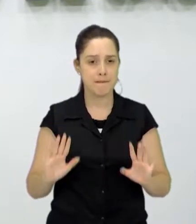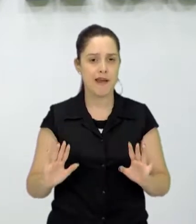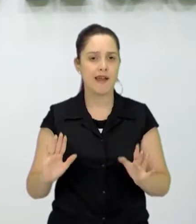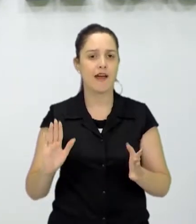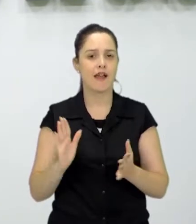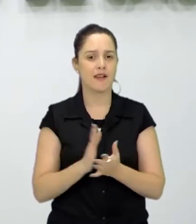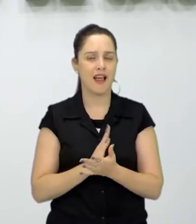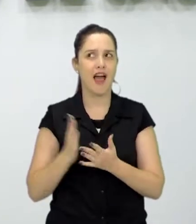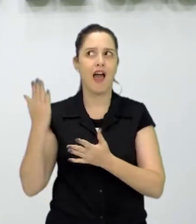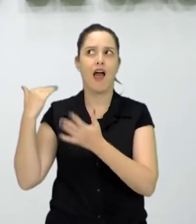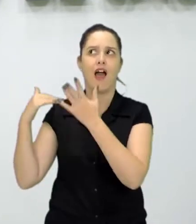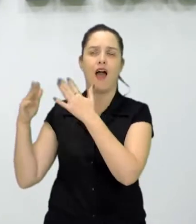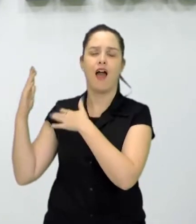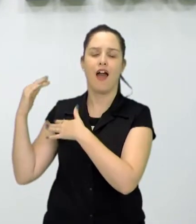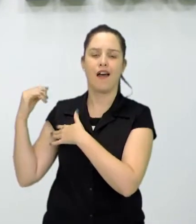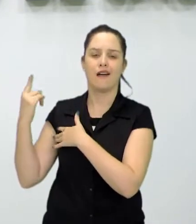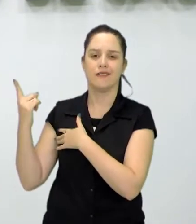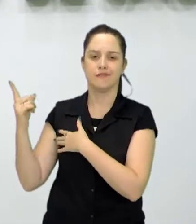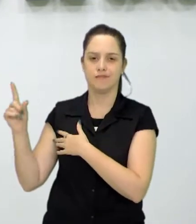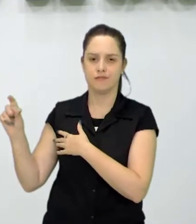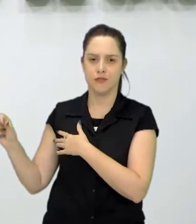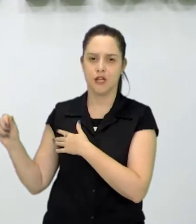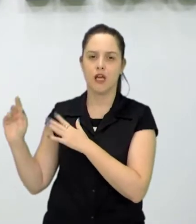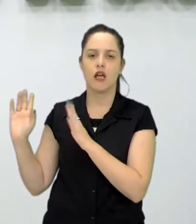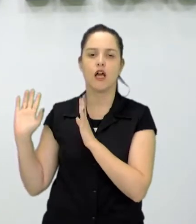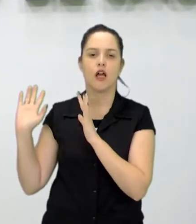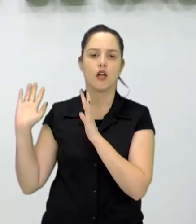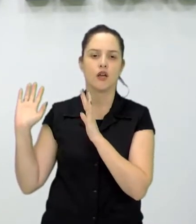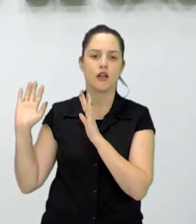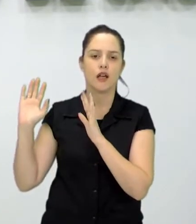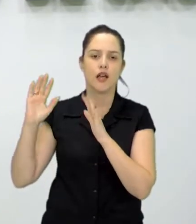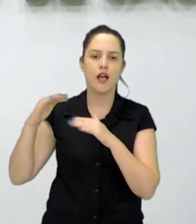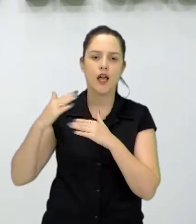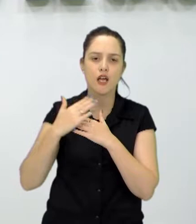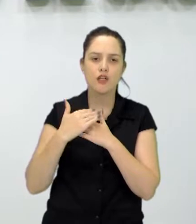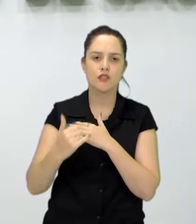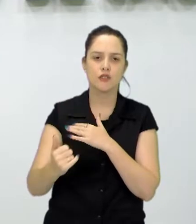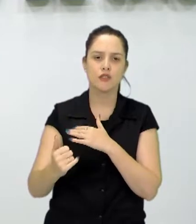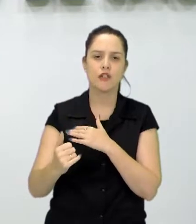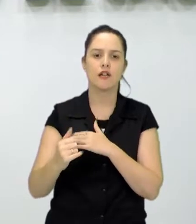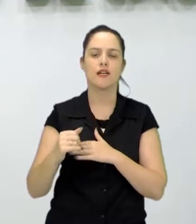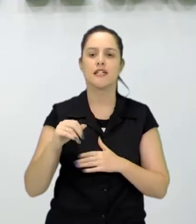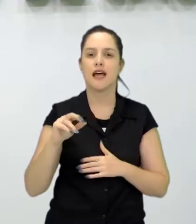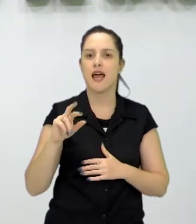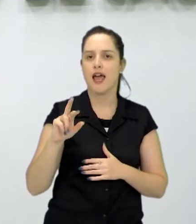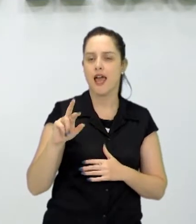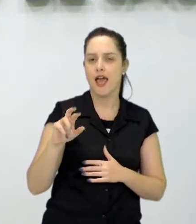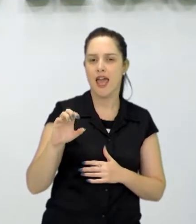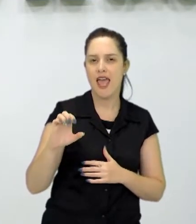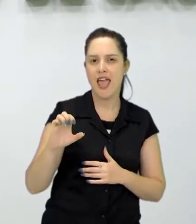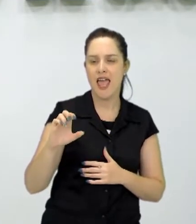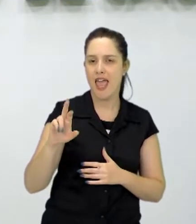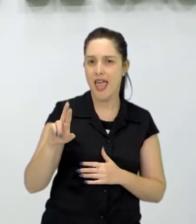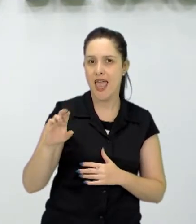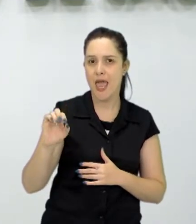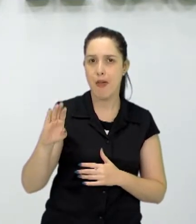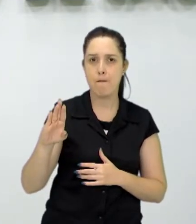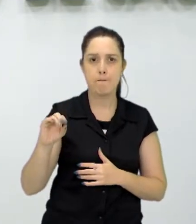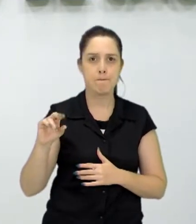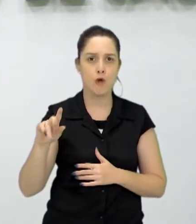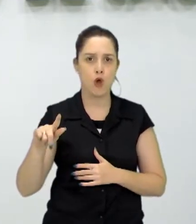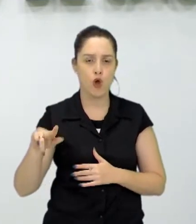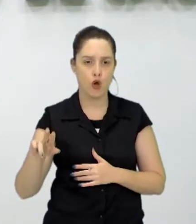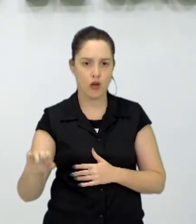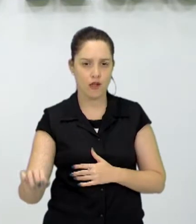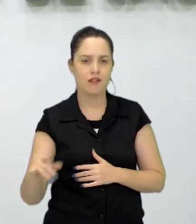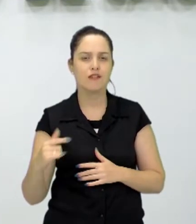século XIX e a gente está falando sobre um período chamado Belle Époque, que aconteceu no final do século XIX, onde a